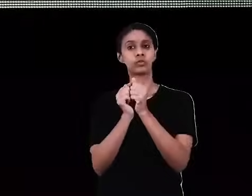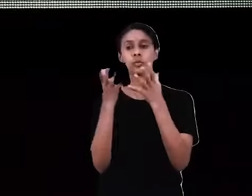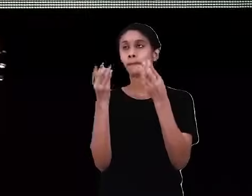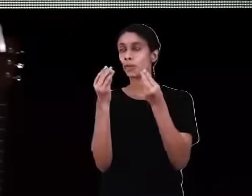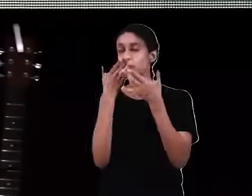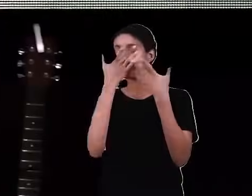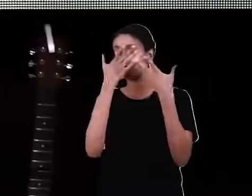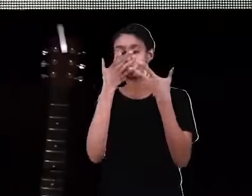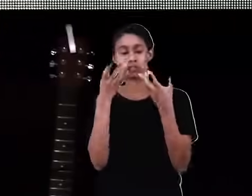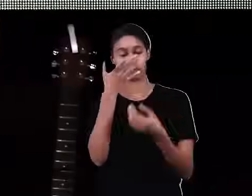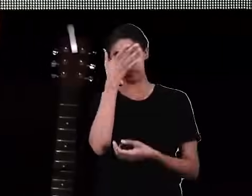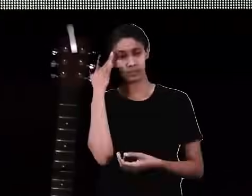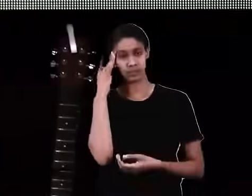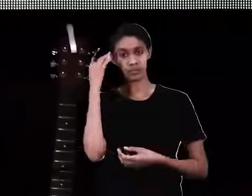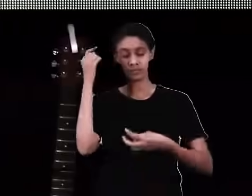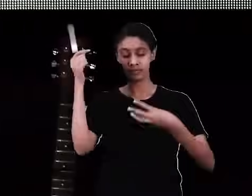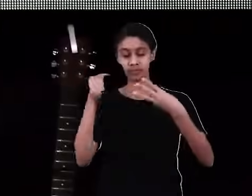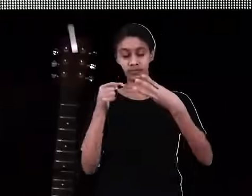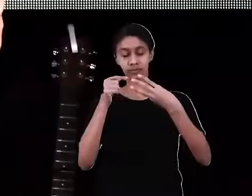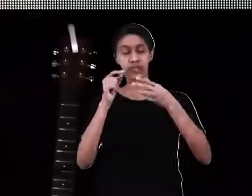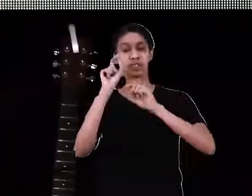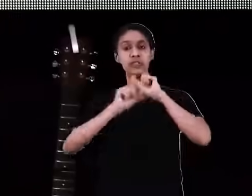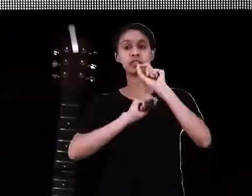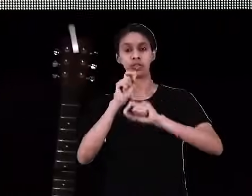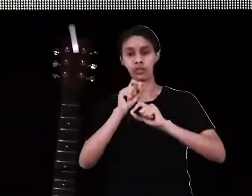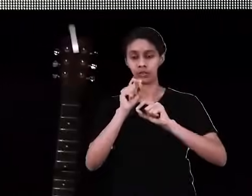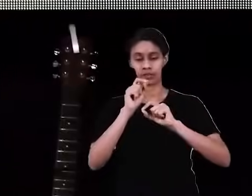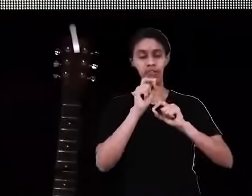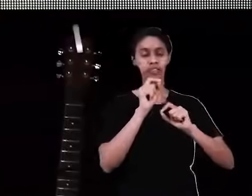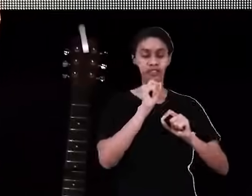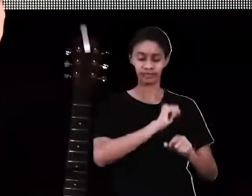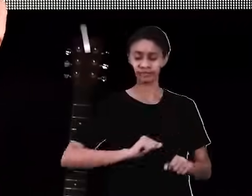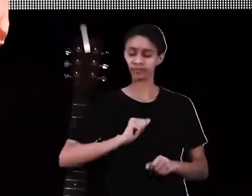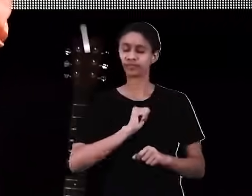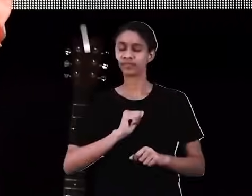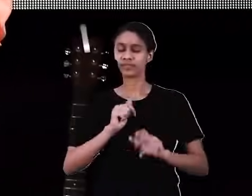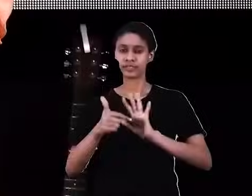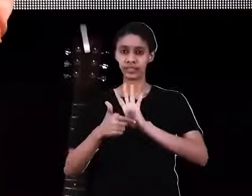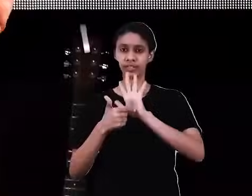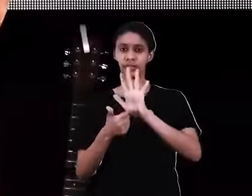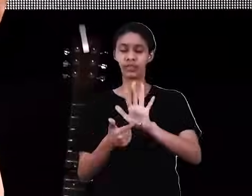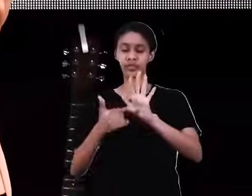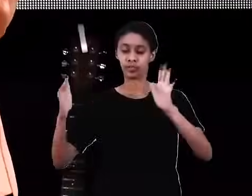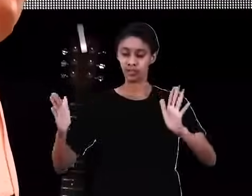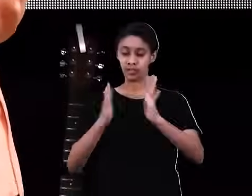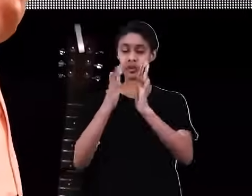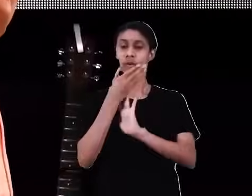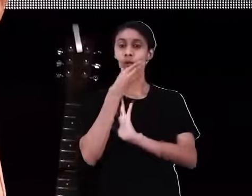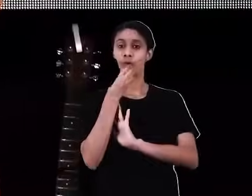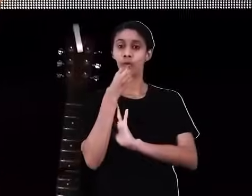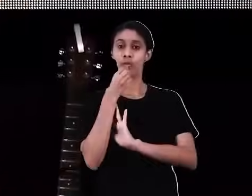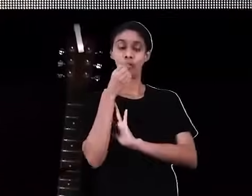que Abigail enfrentou e mostrou autogoverno foi quando ela teve que enfrentar um homem cheio de valentia